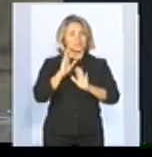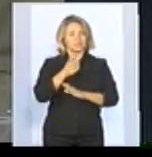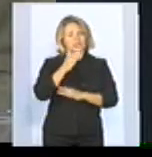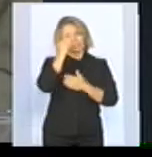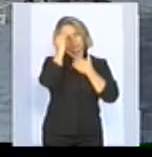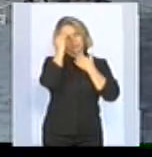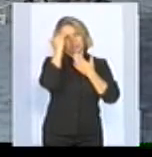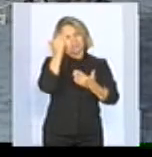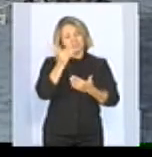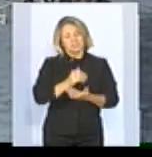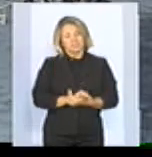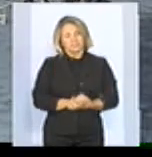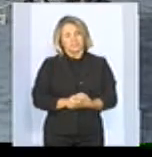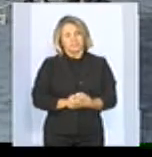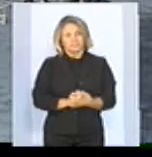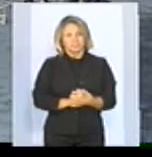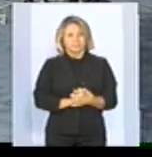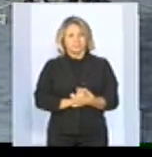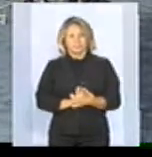Obrigado.